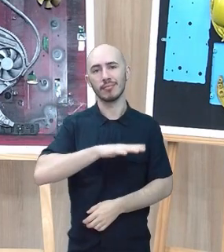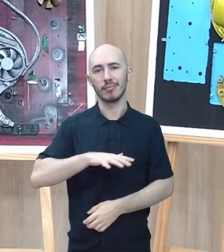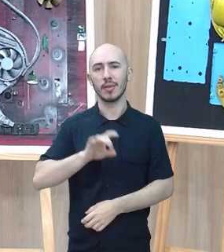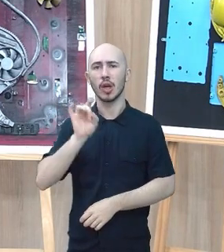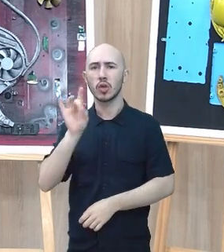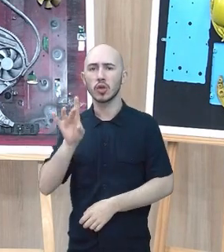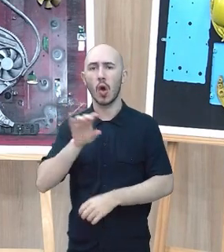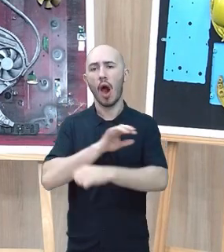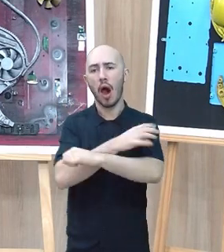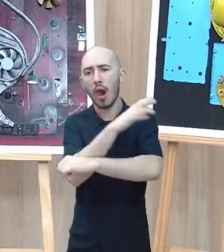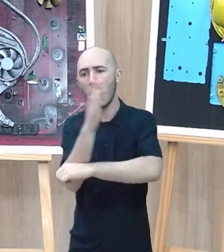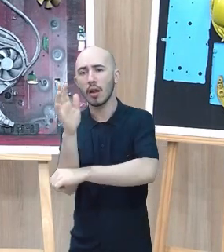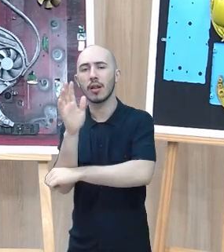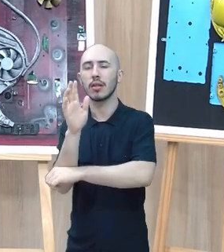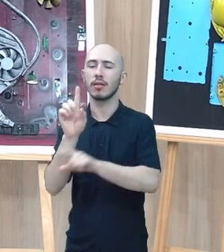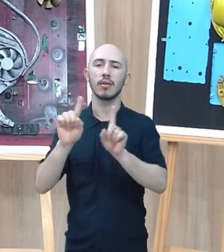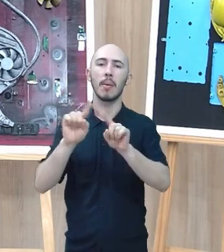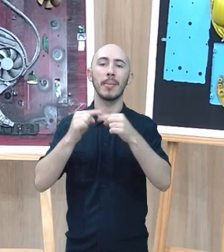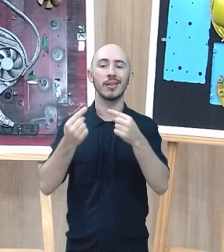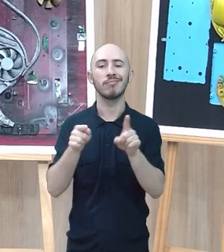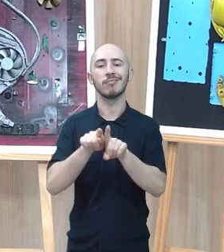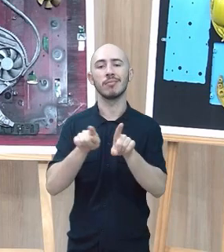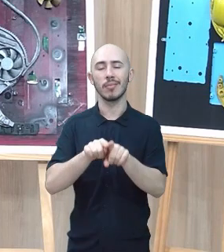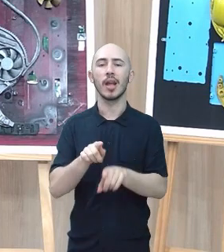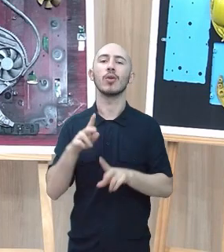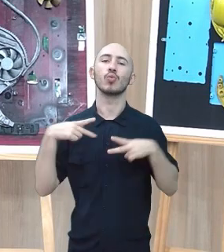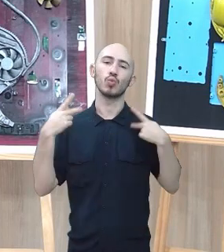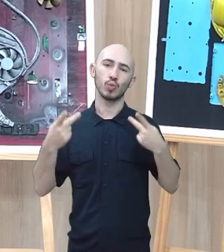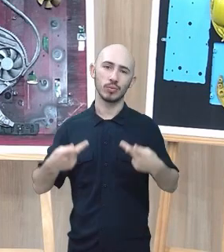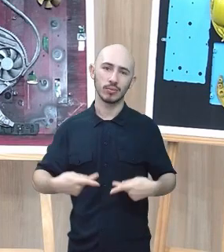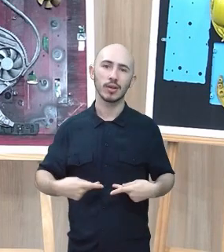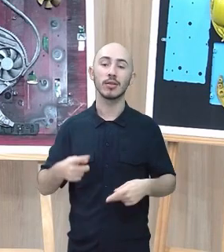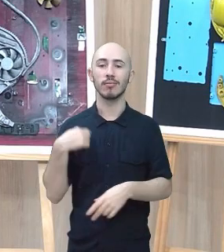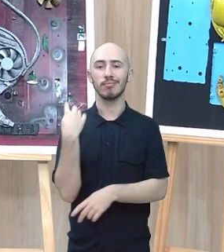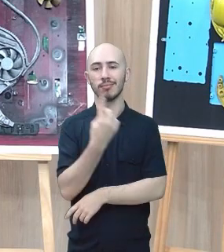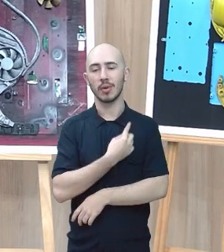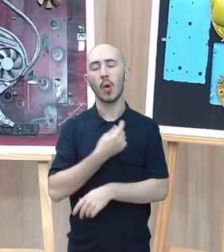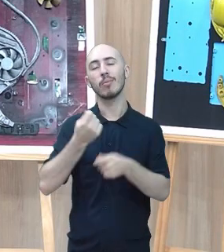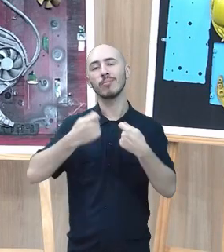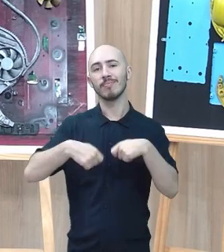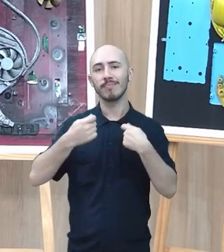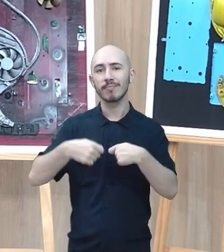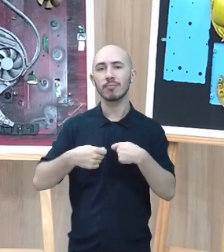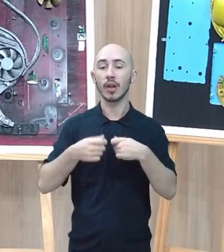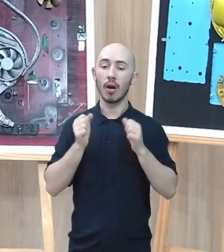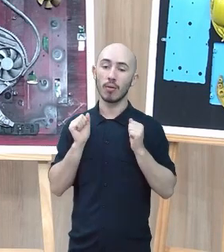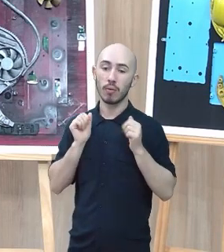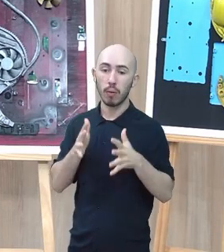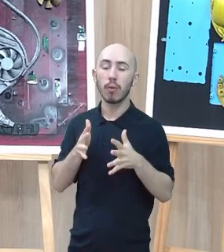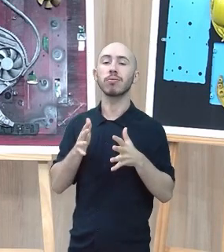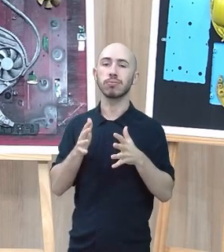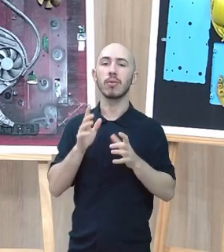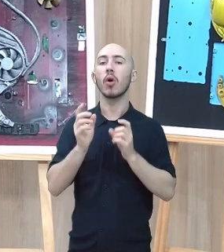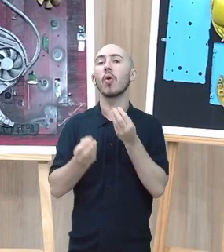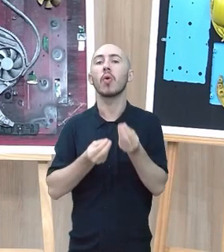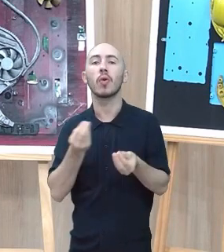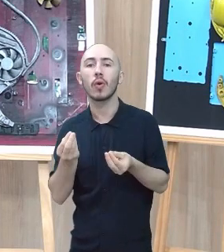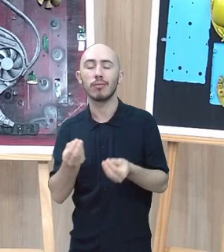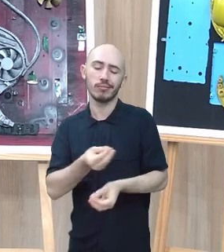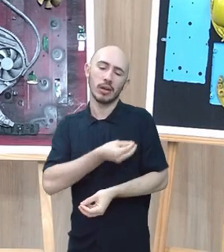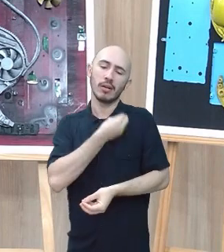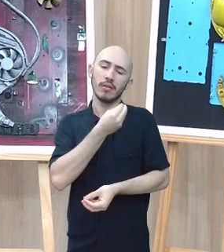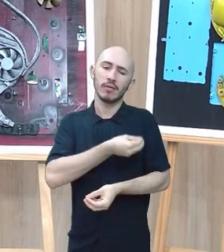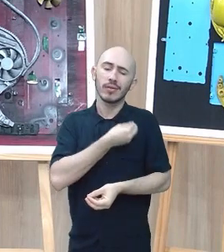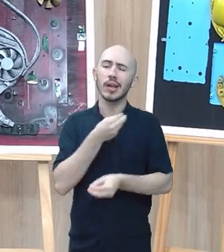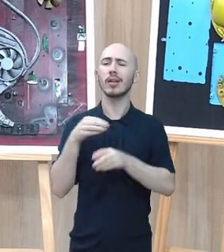só a natureza, mas o ser humano. E aí a gente precisa agir de uma forma que a gente viva de uma forma